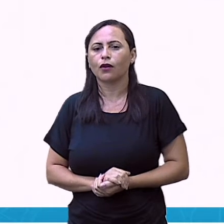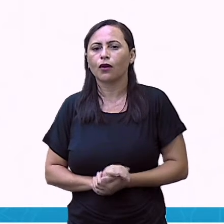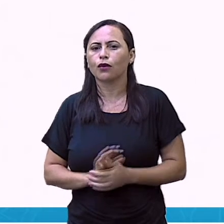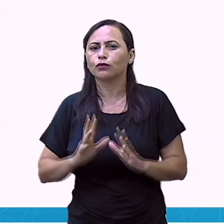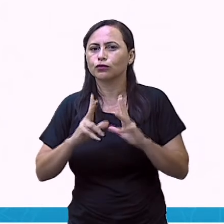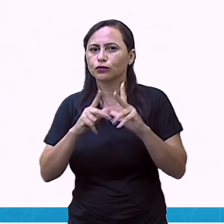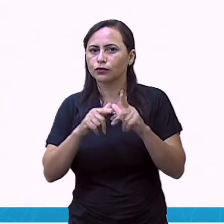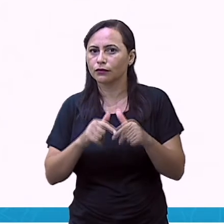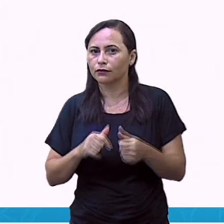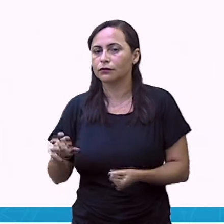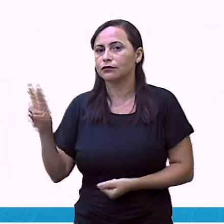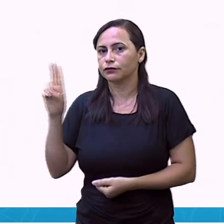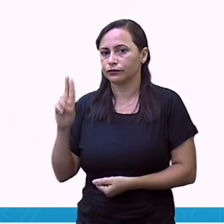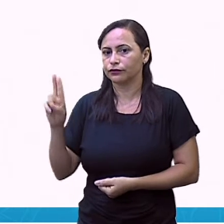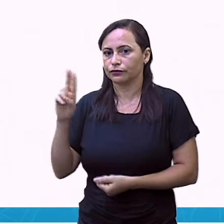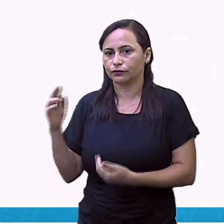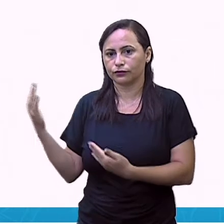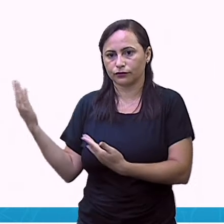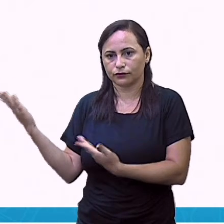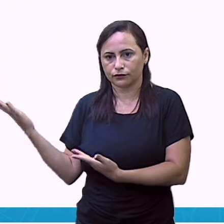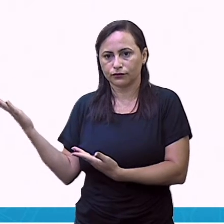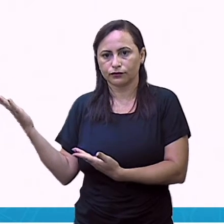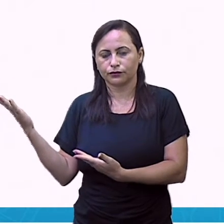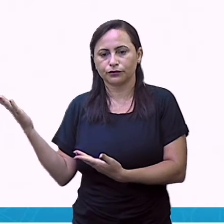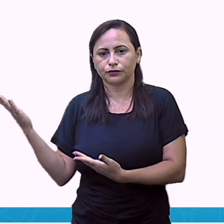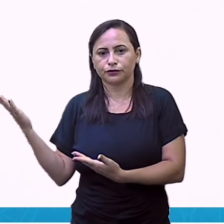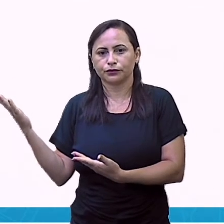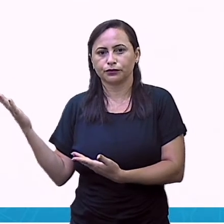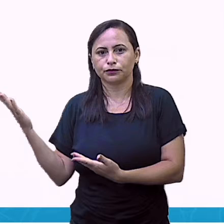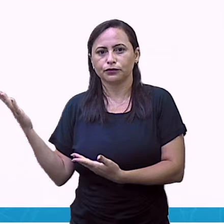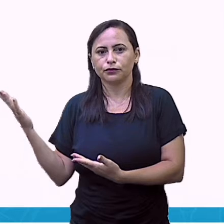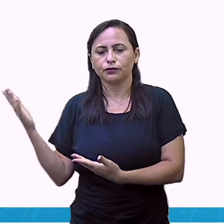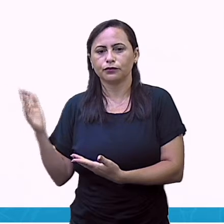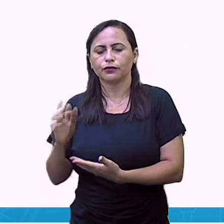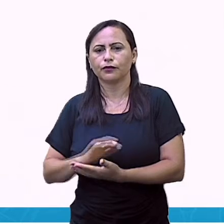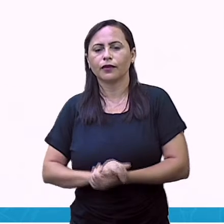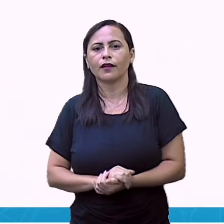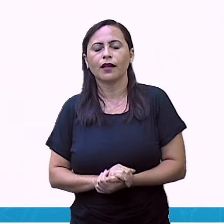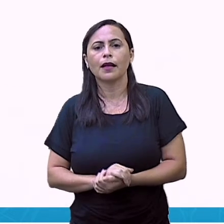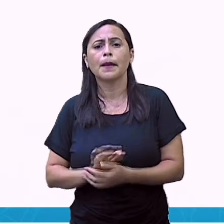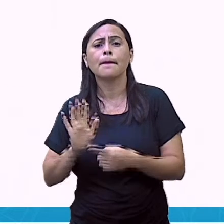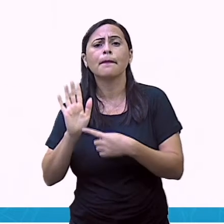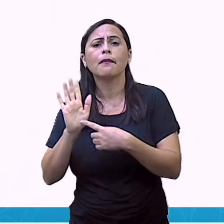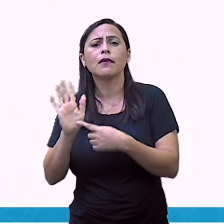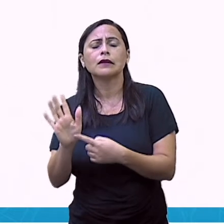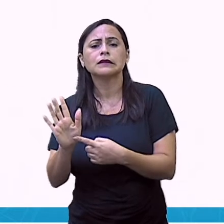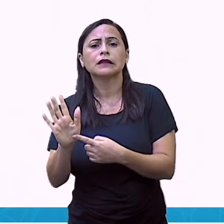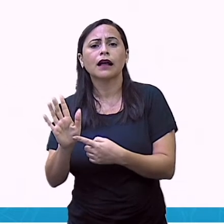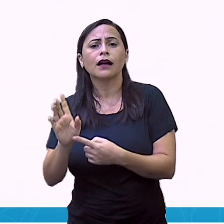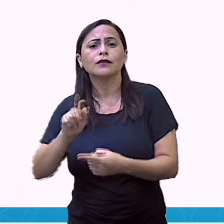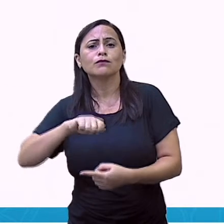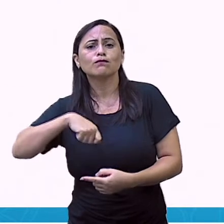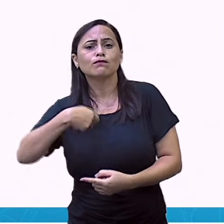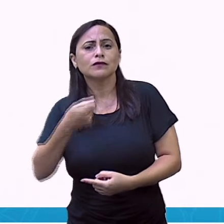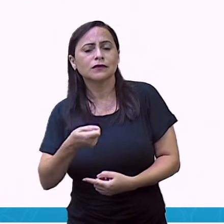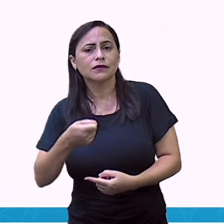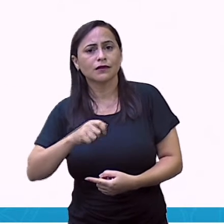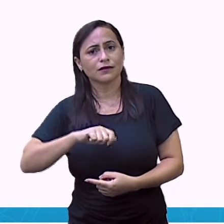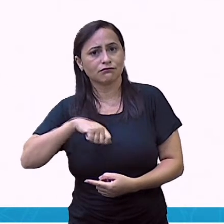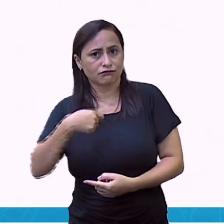essas unidades de medida. Essas unidades, elas são representadas para nós por meio